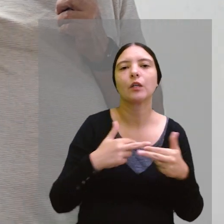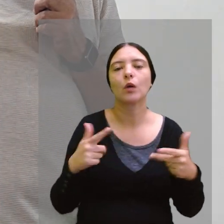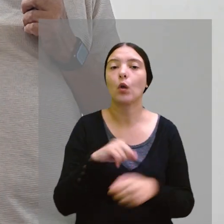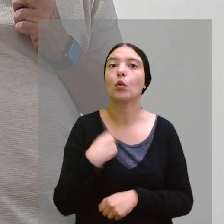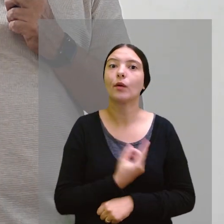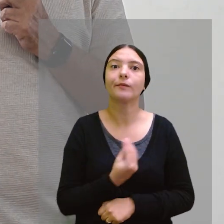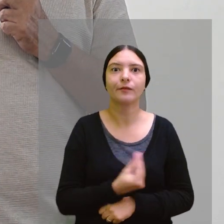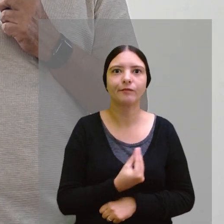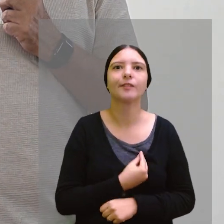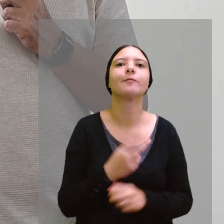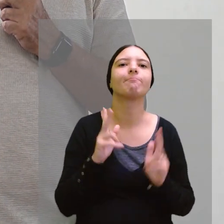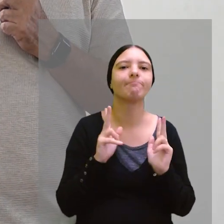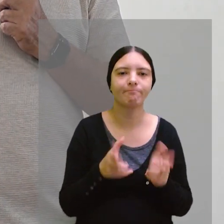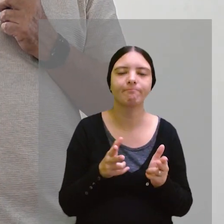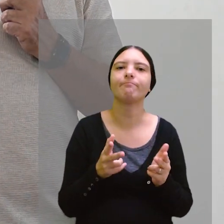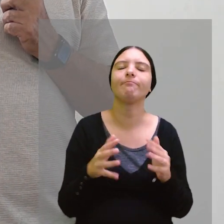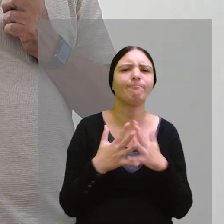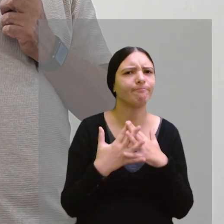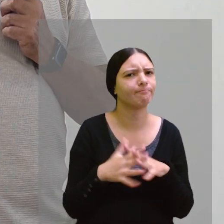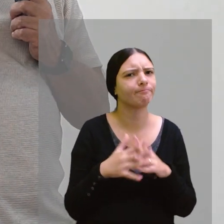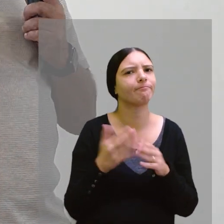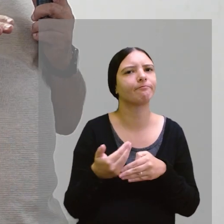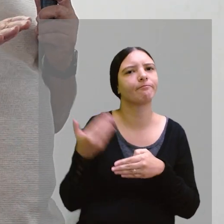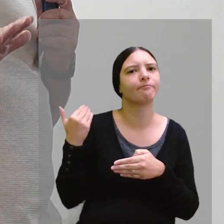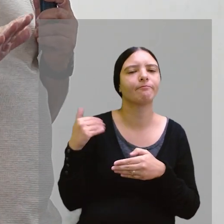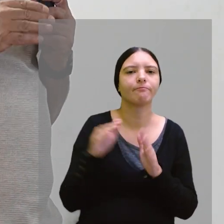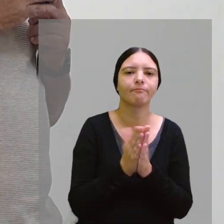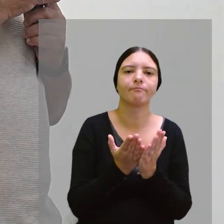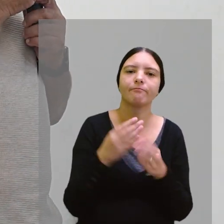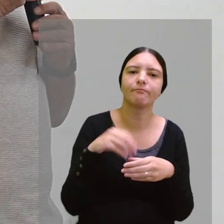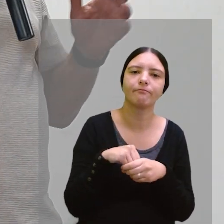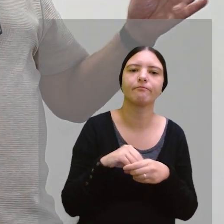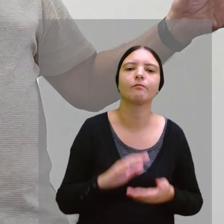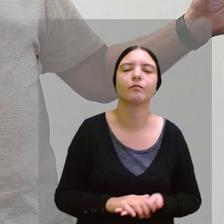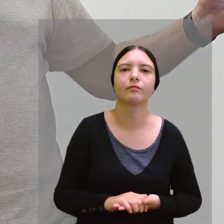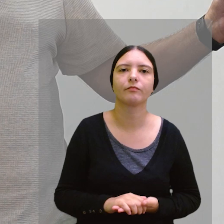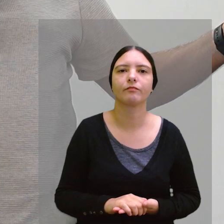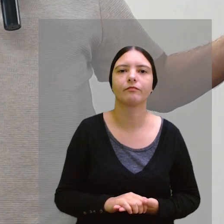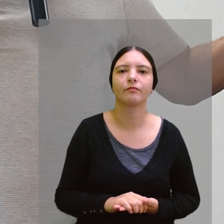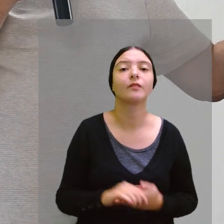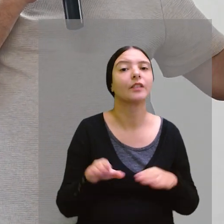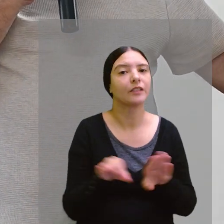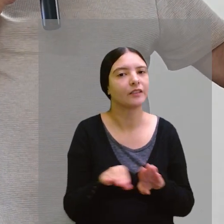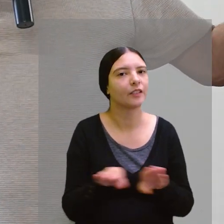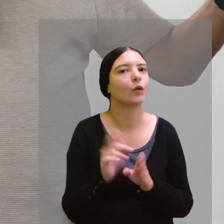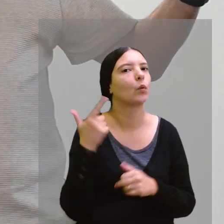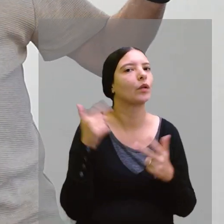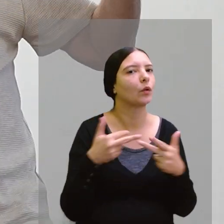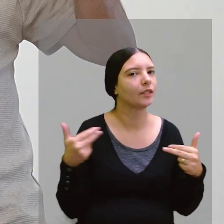realmente vivesse aqueles conflitos que existem dentro dos livros. E tem uma